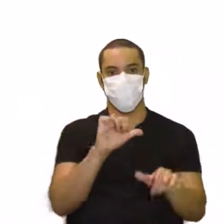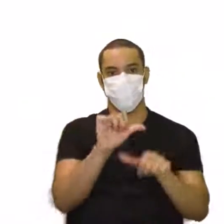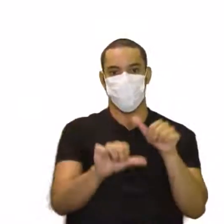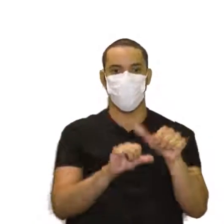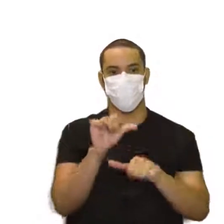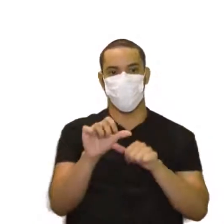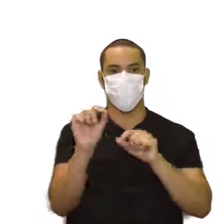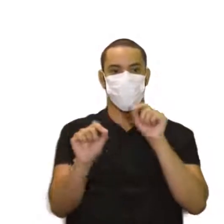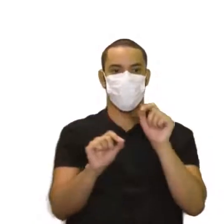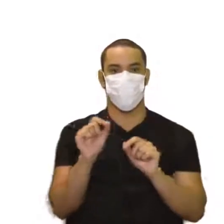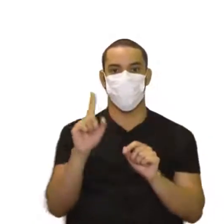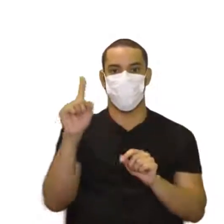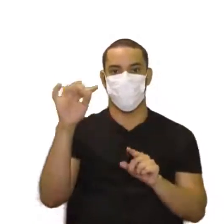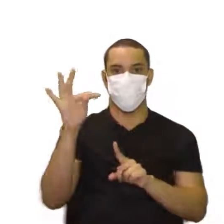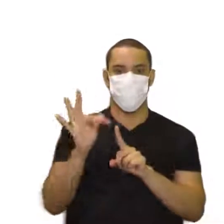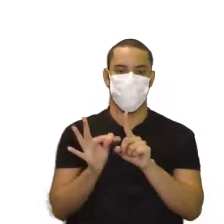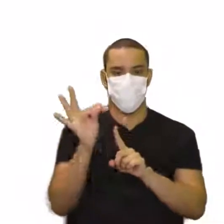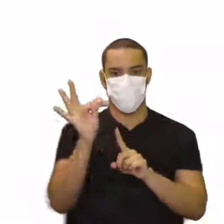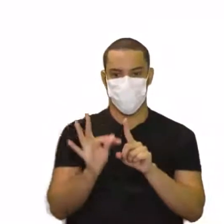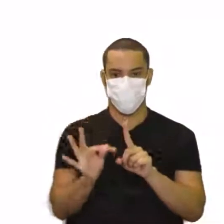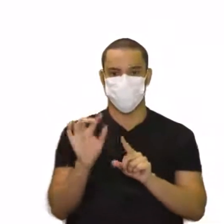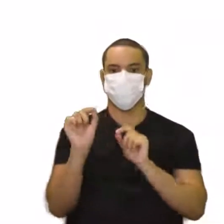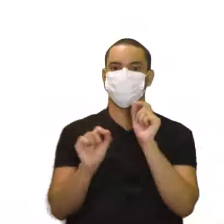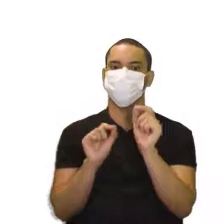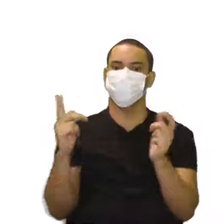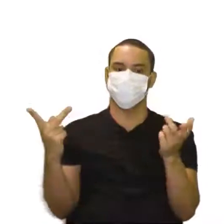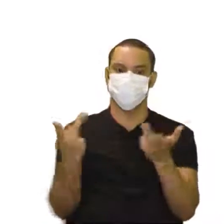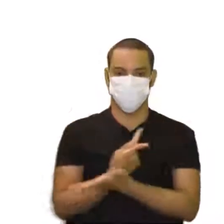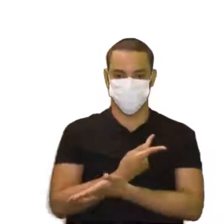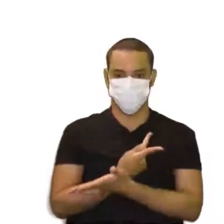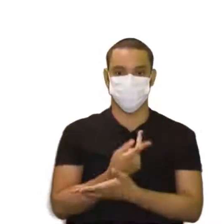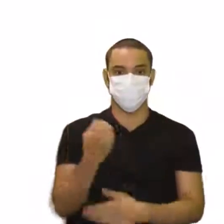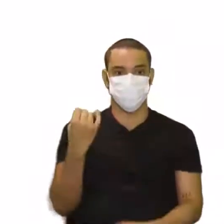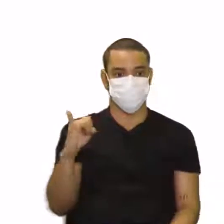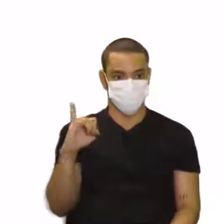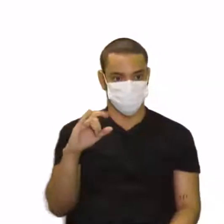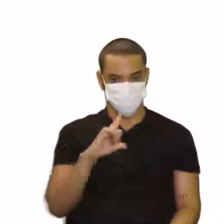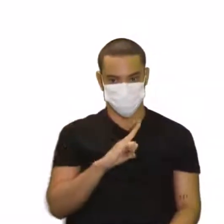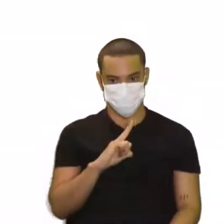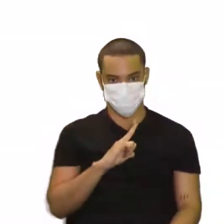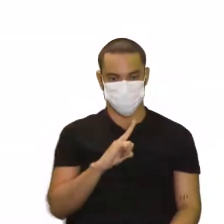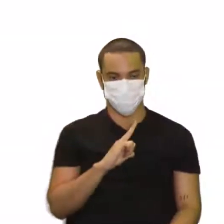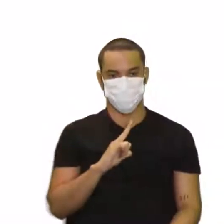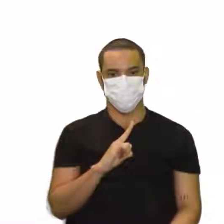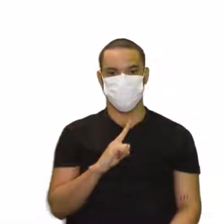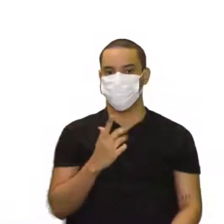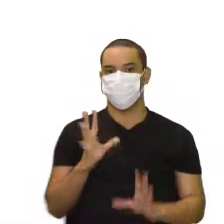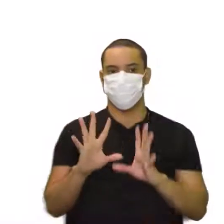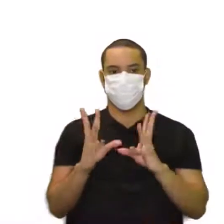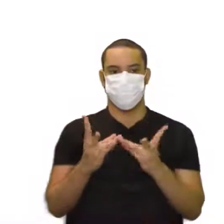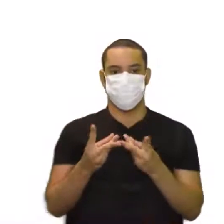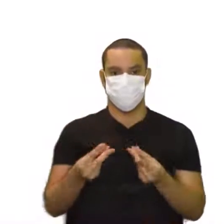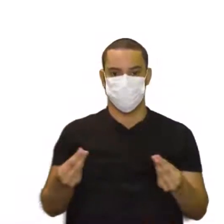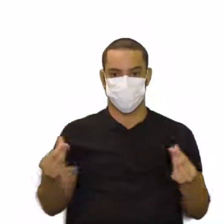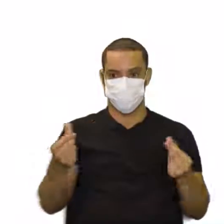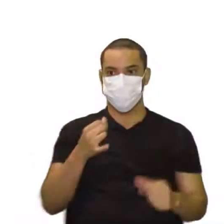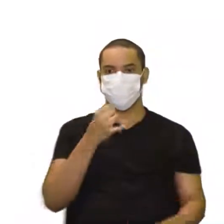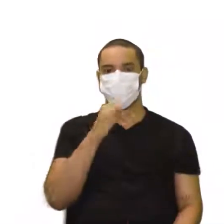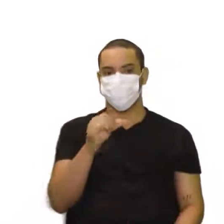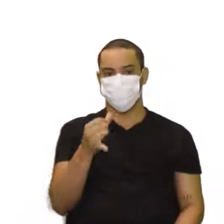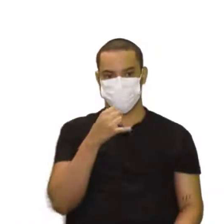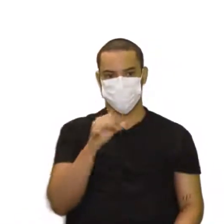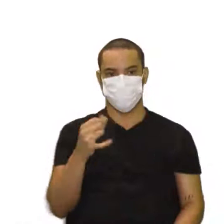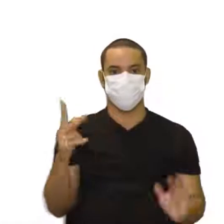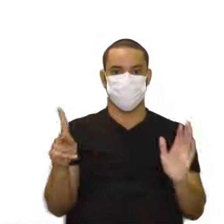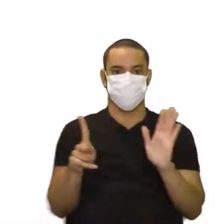em energia térmica, né? Então, o que vai acontecer? Se eu tenho aí dissipação de energia, ou seja,